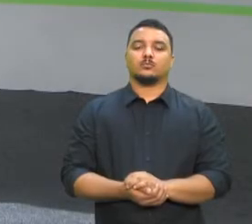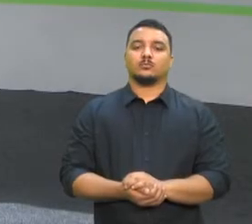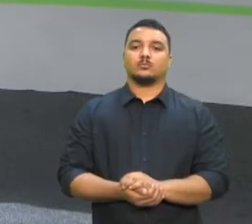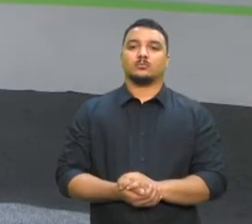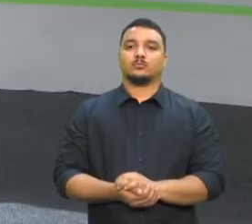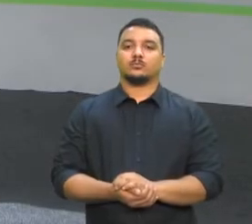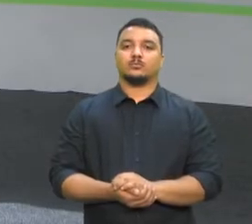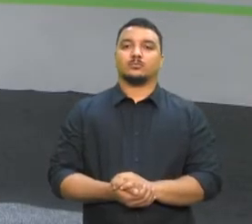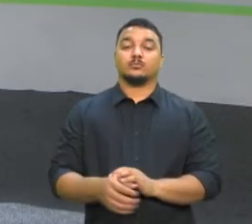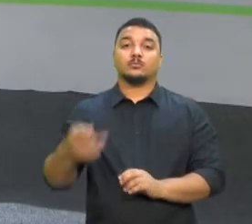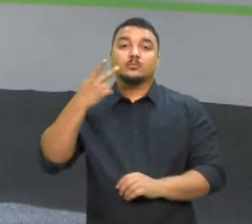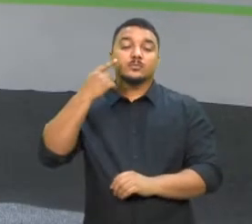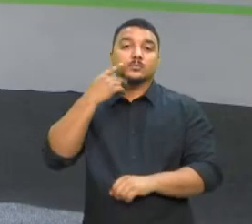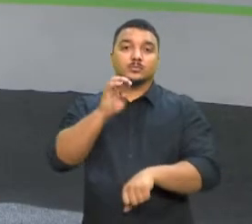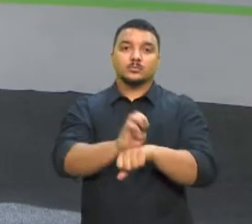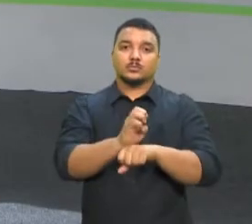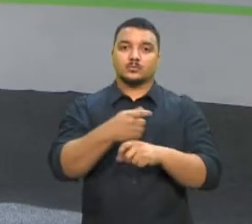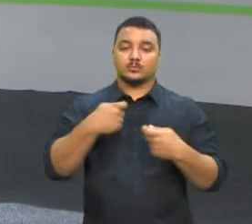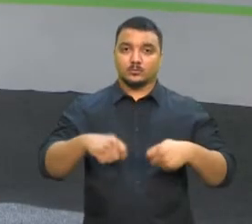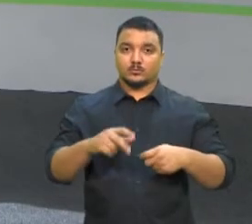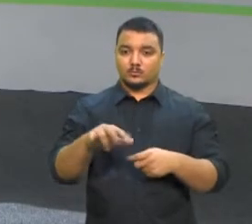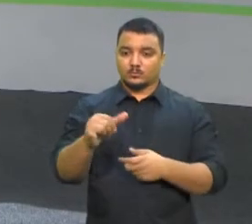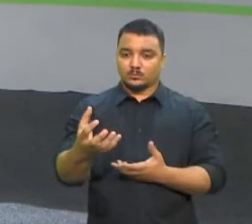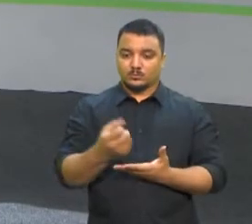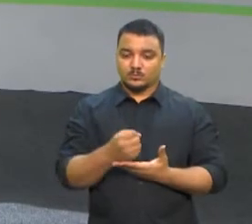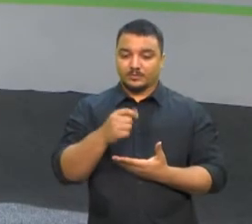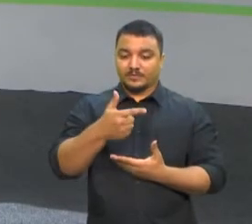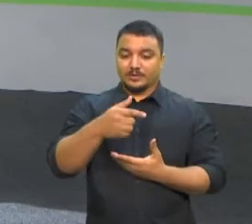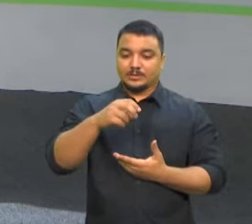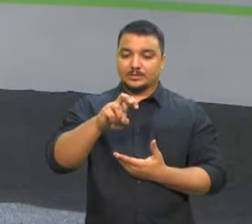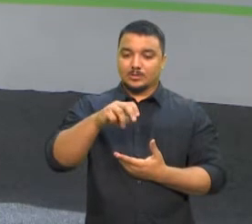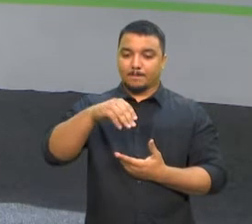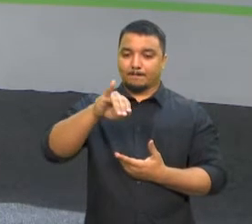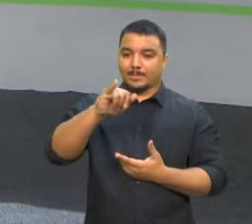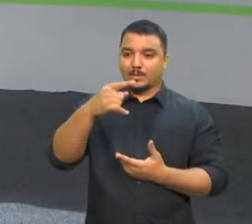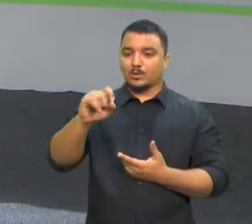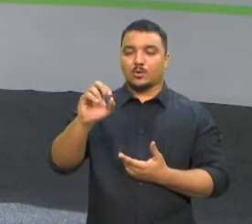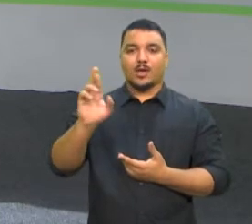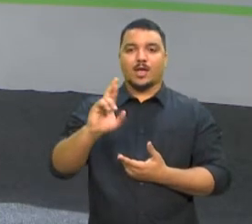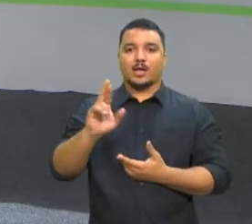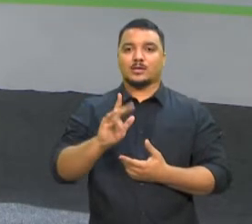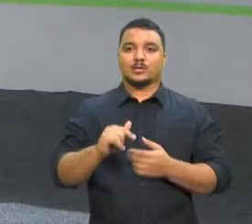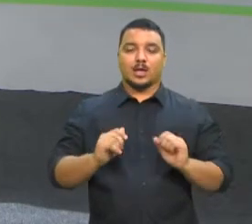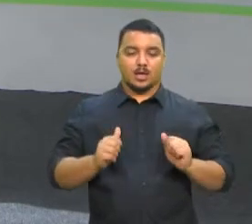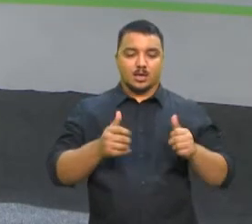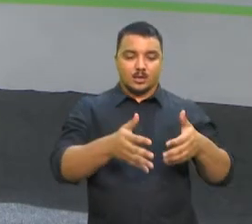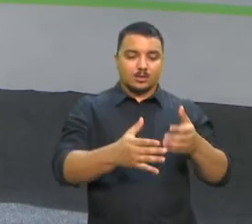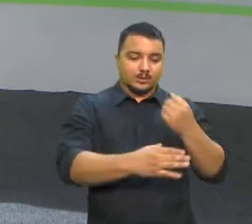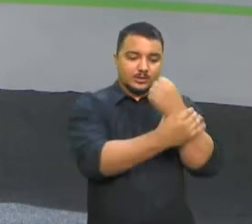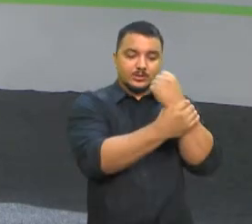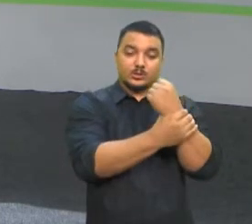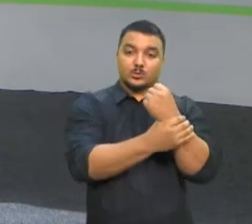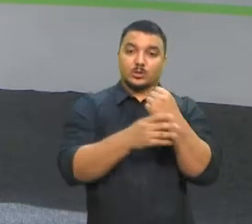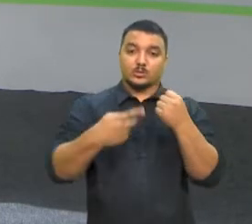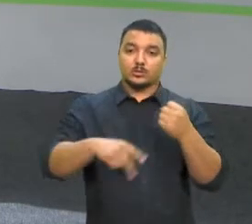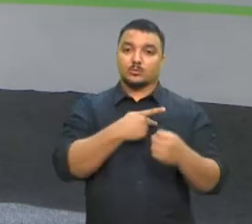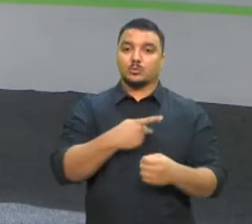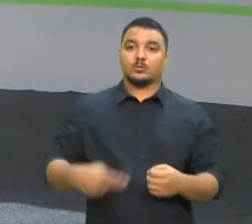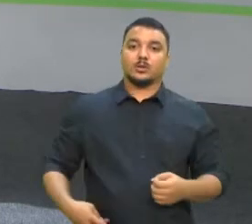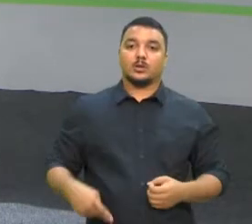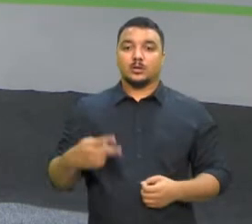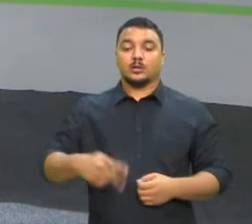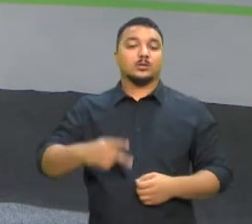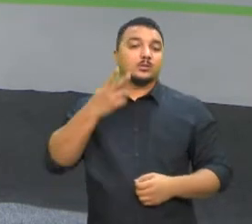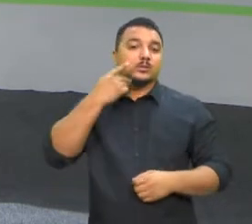O Ceará deve receber cerca de 25 milhões de reais para investimento em segurança pública. O estado é um